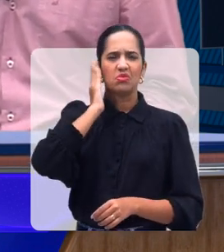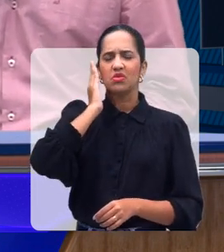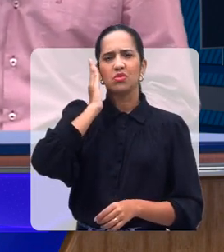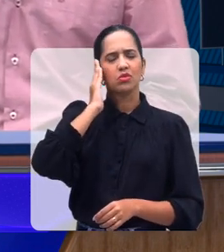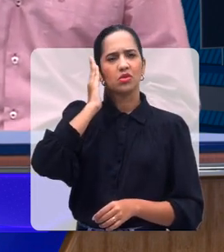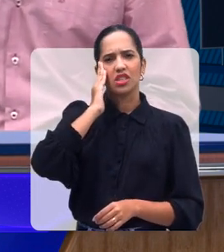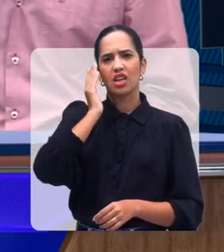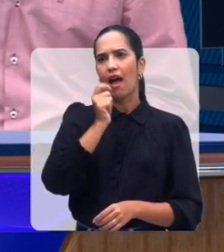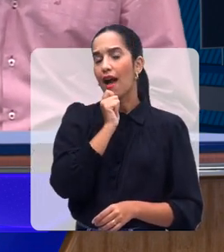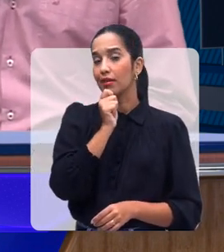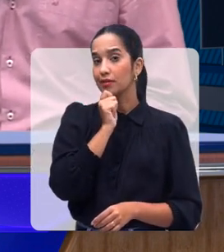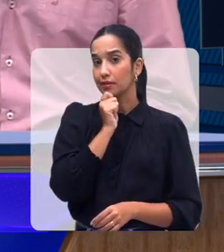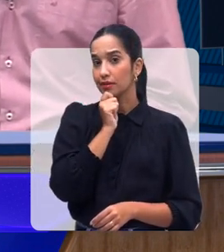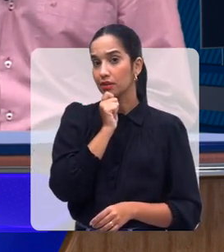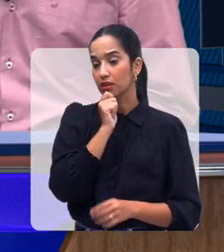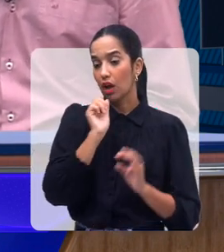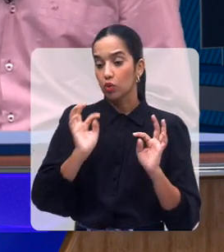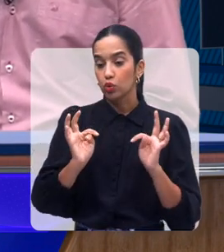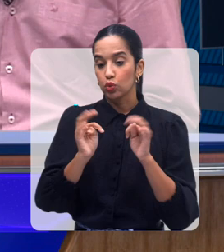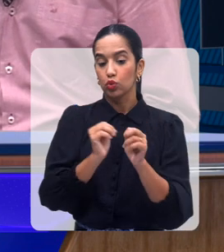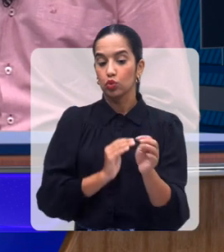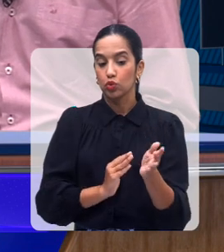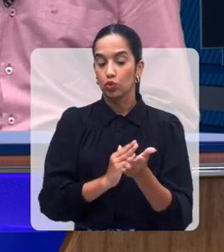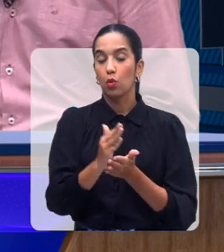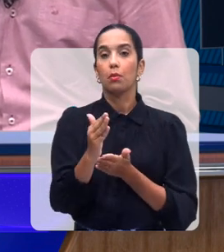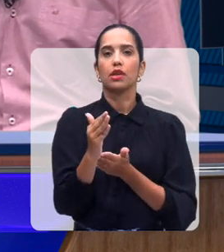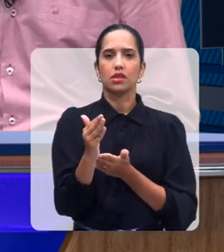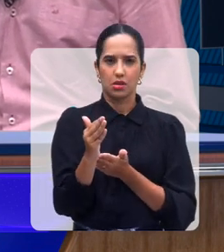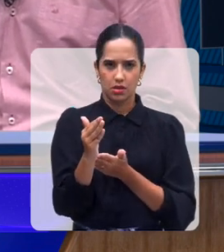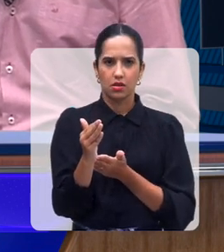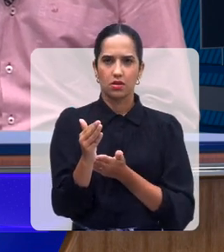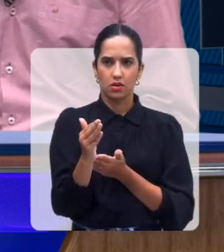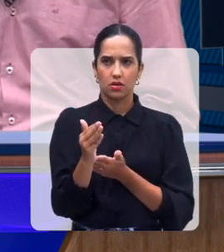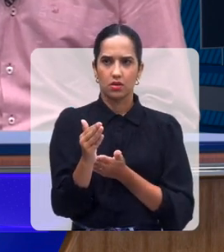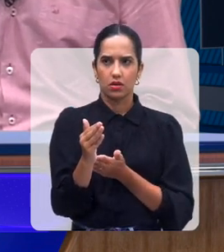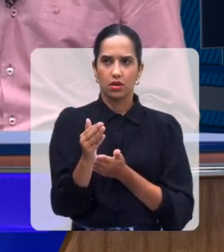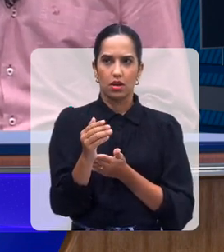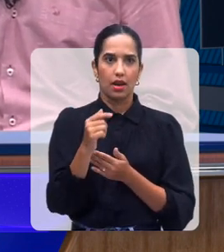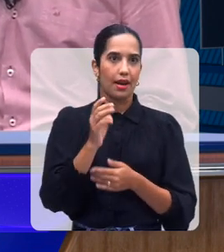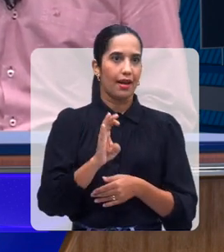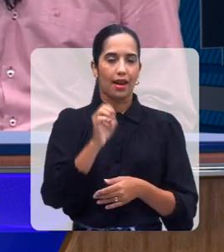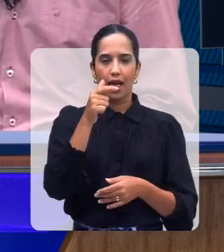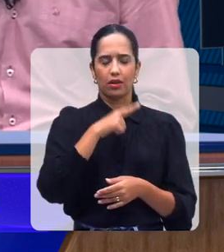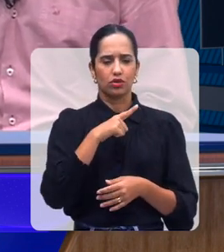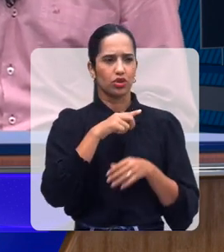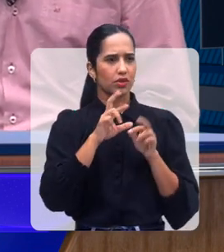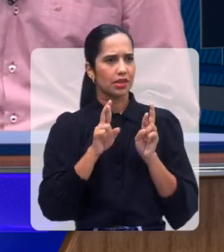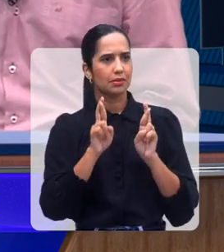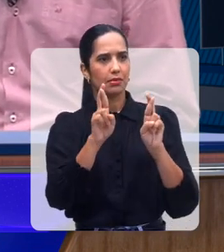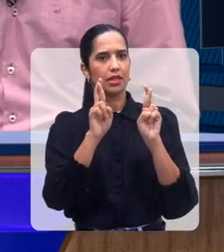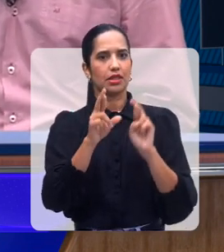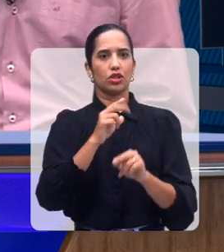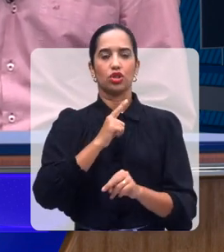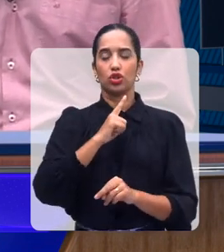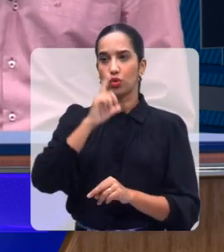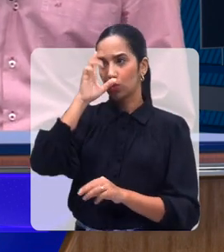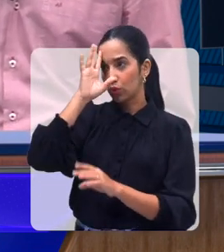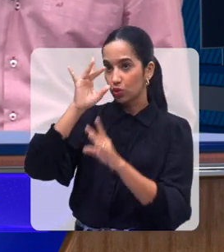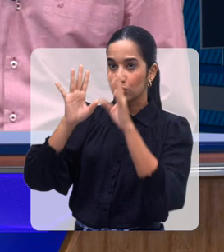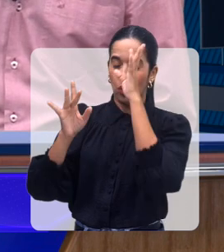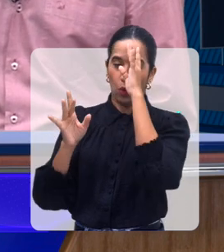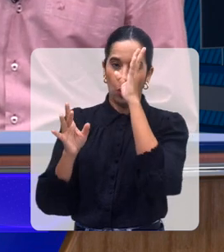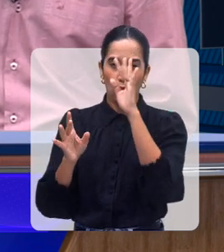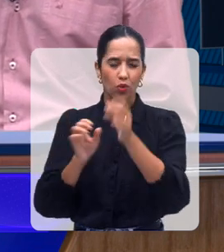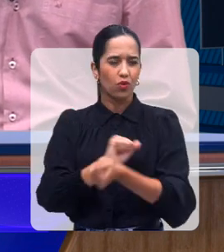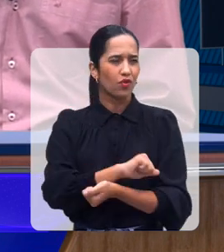consciência daquilo que estava começando a fazer. Quer dizer, eu tinha esperança, eu tinha sonhos, eu